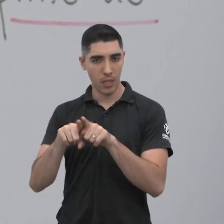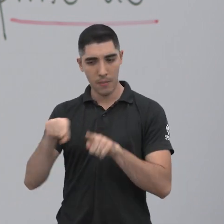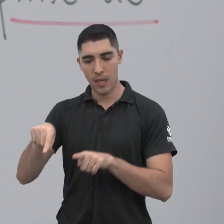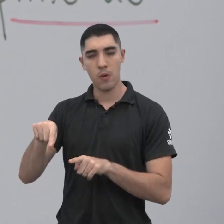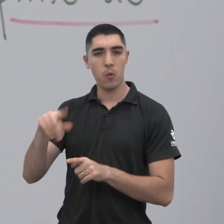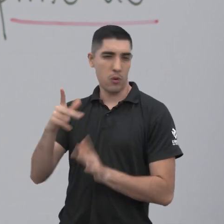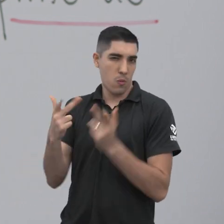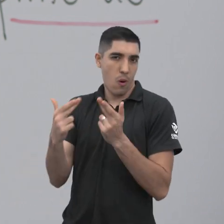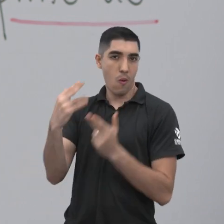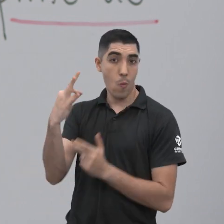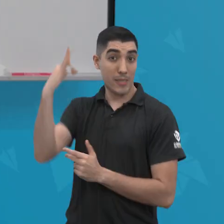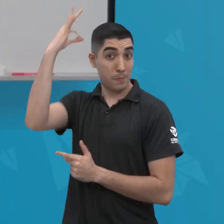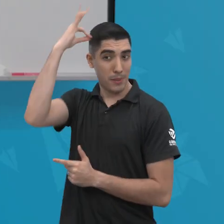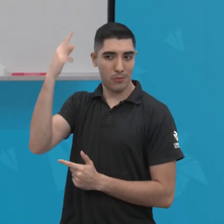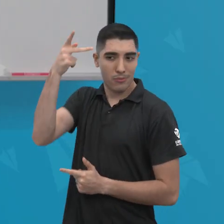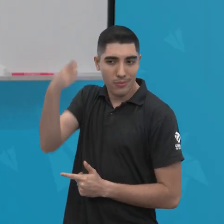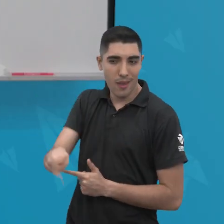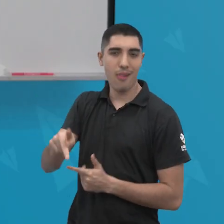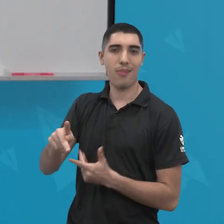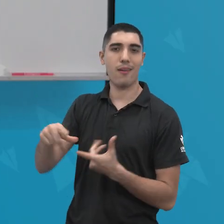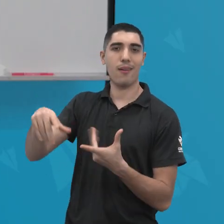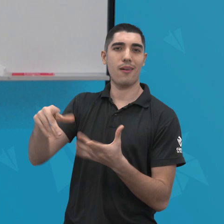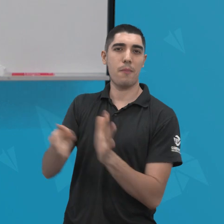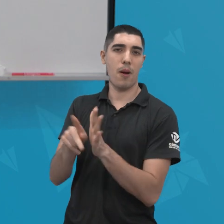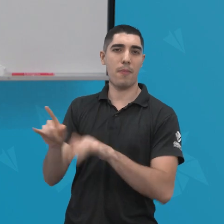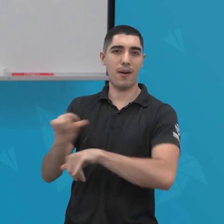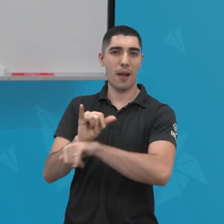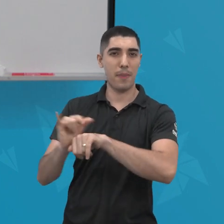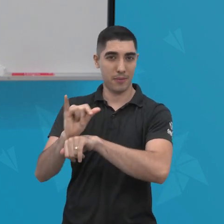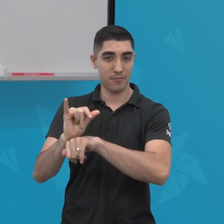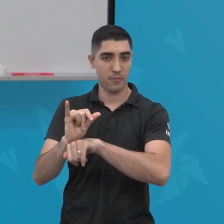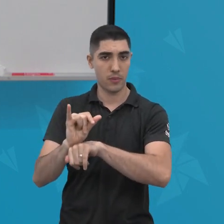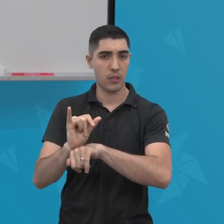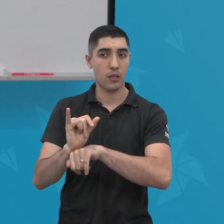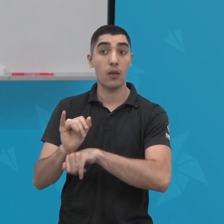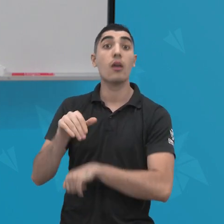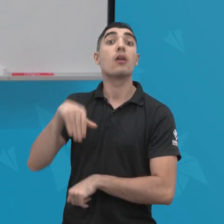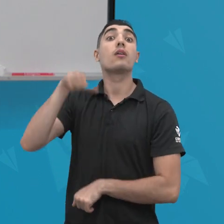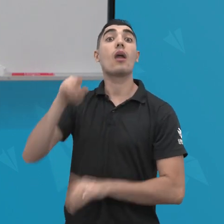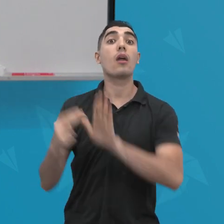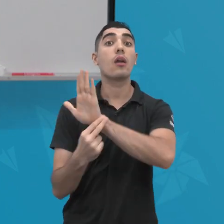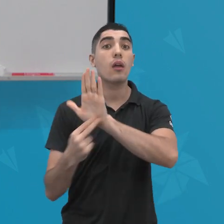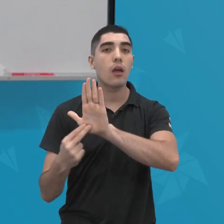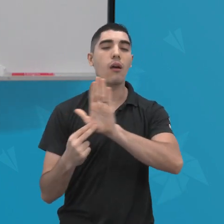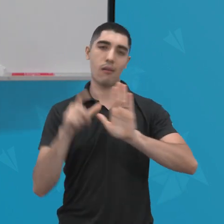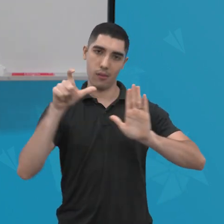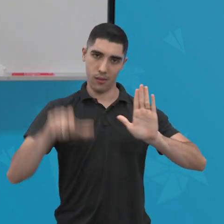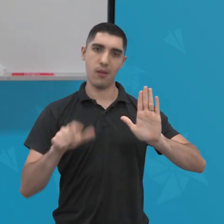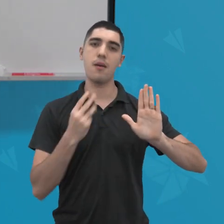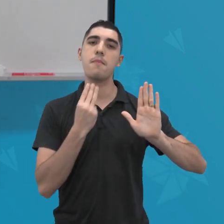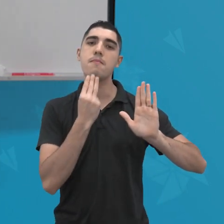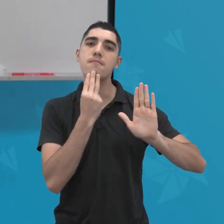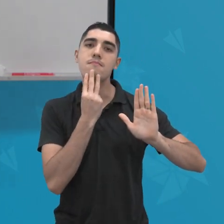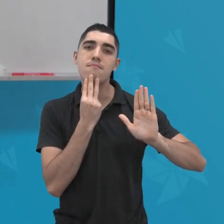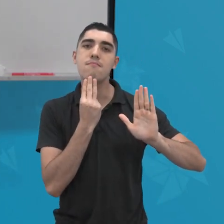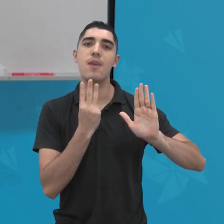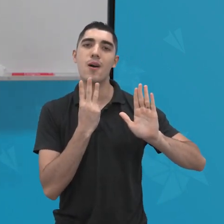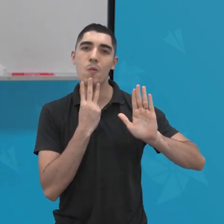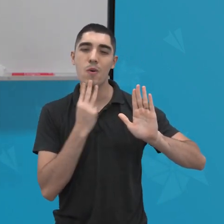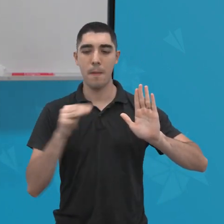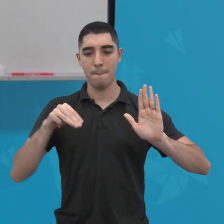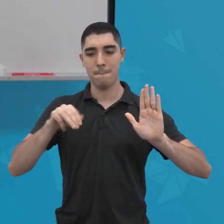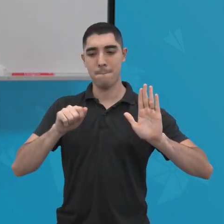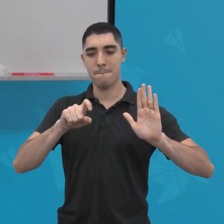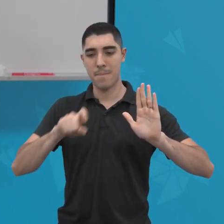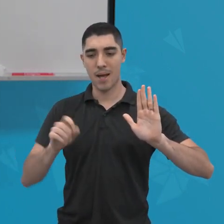alemão Max Weber. Quando a gente lê esse título, eu gostaria que vocês prestassem atenção nos